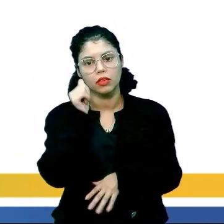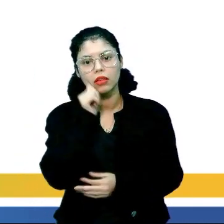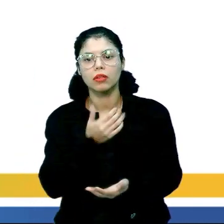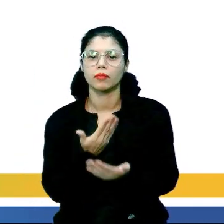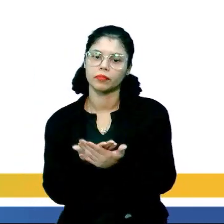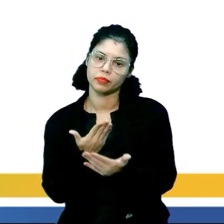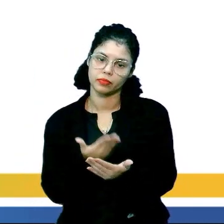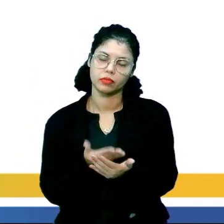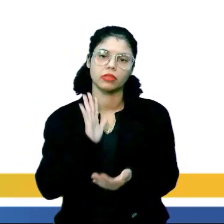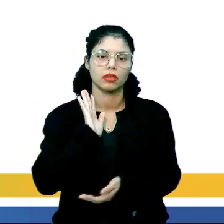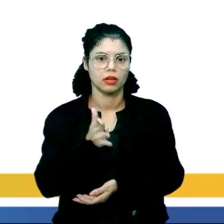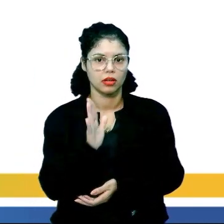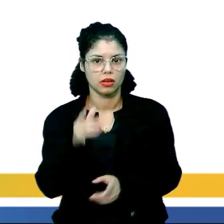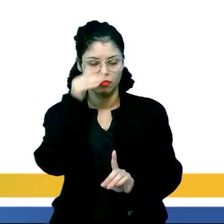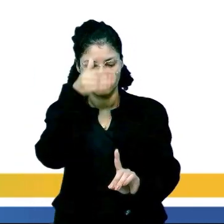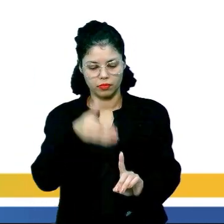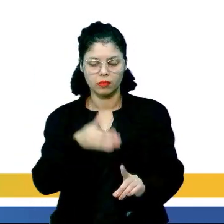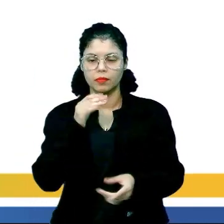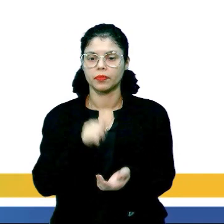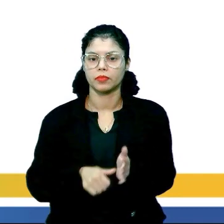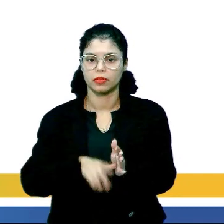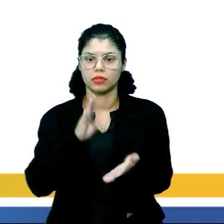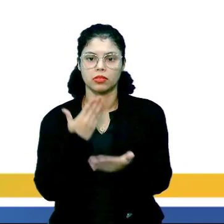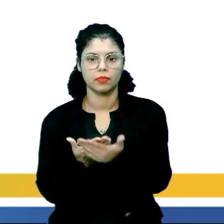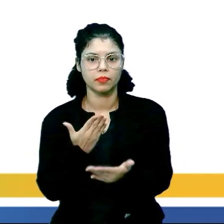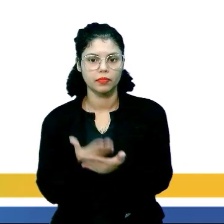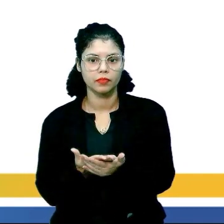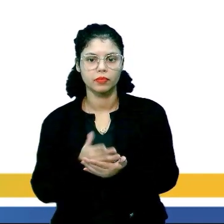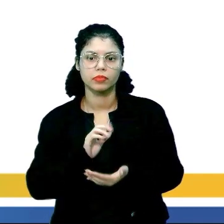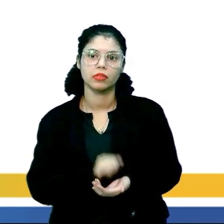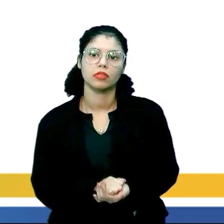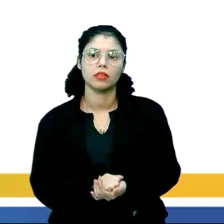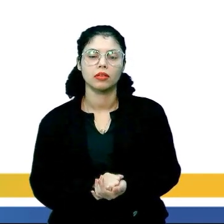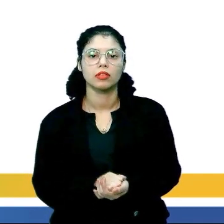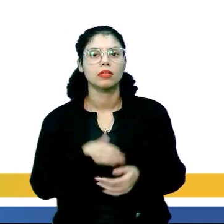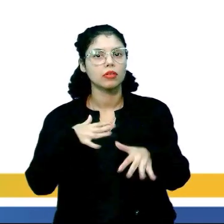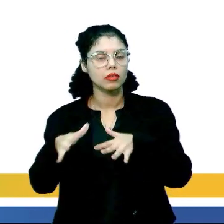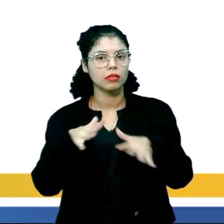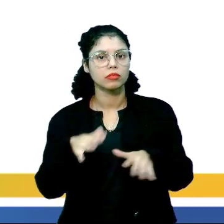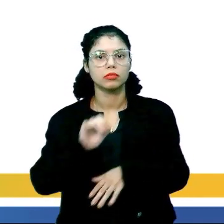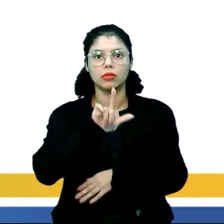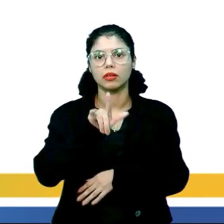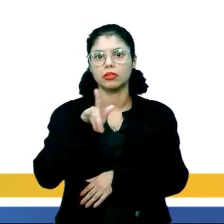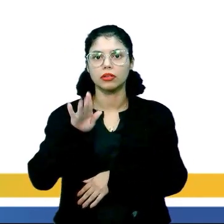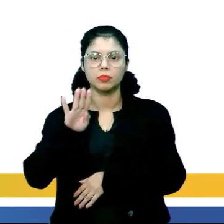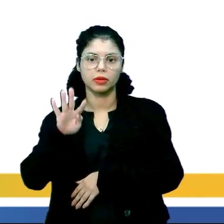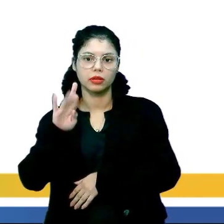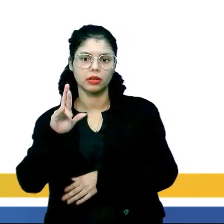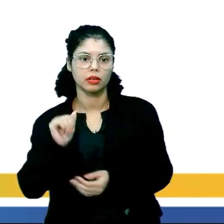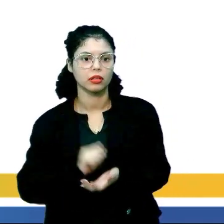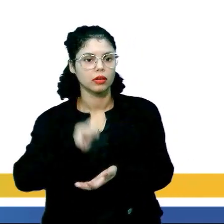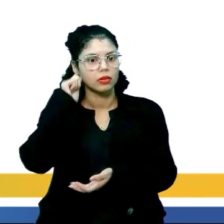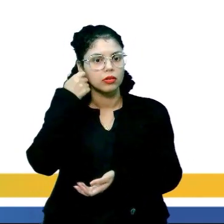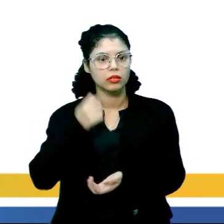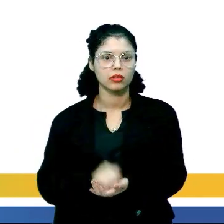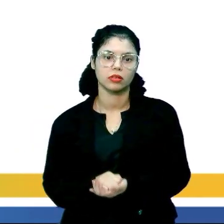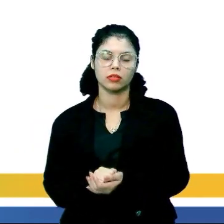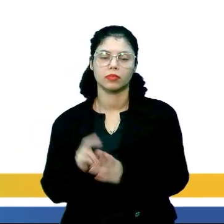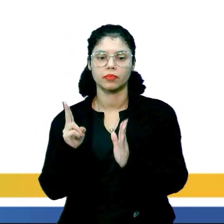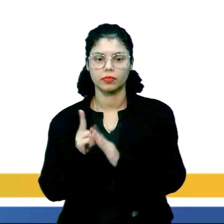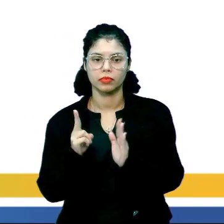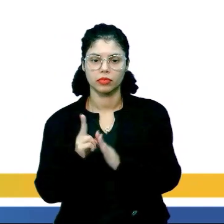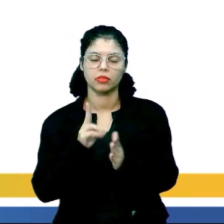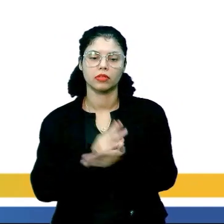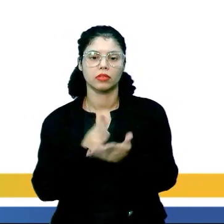das mulheres, que já fiz referência ainda agora, movimentos estudantis, movimentos gays, negros,